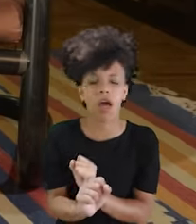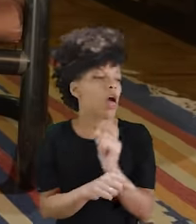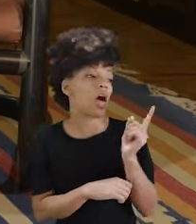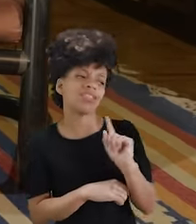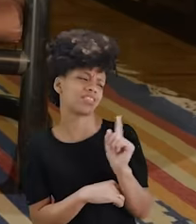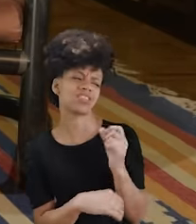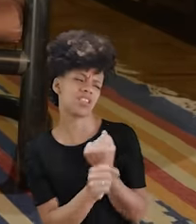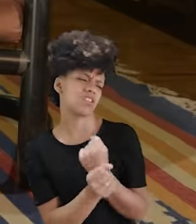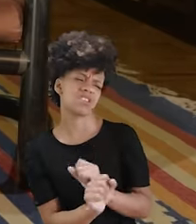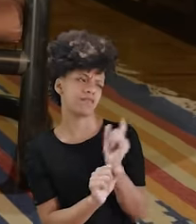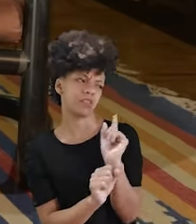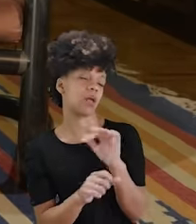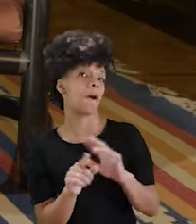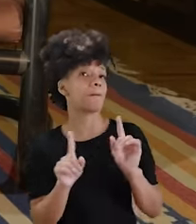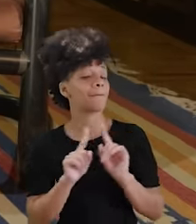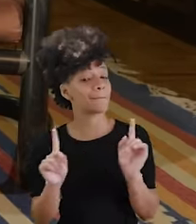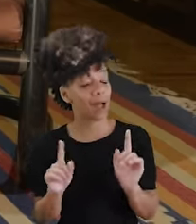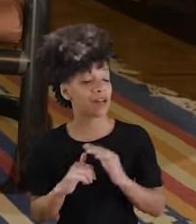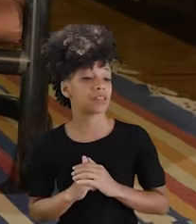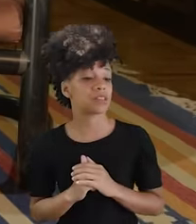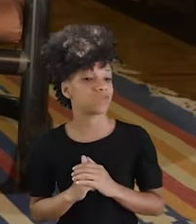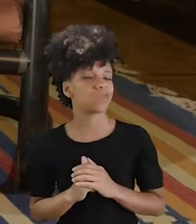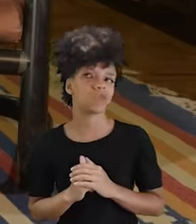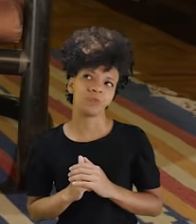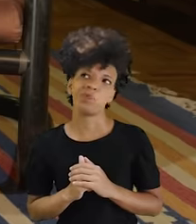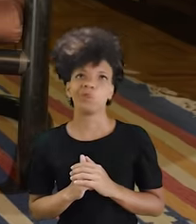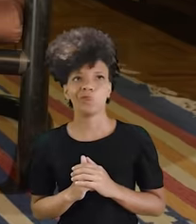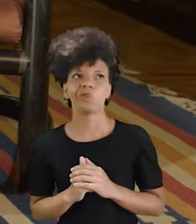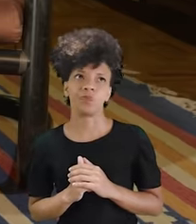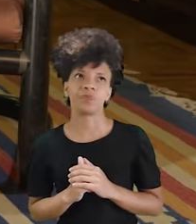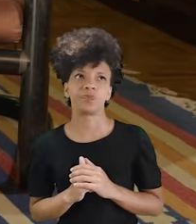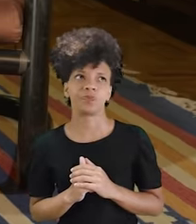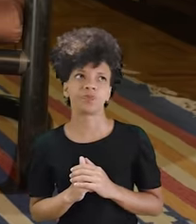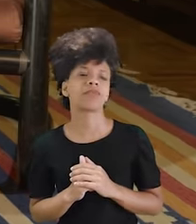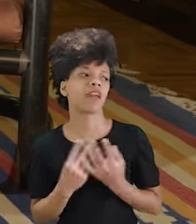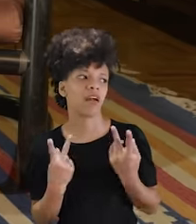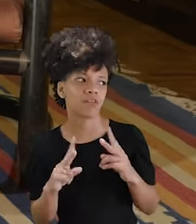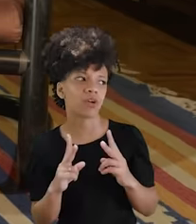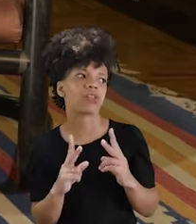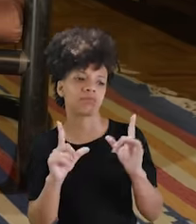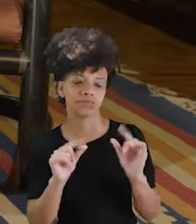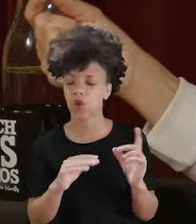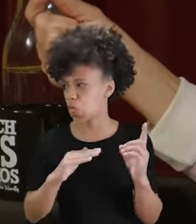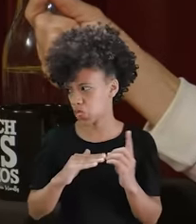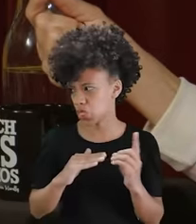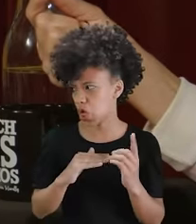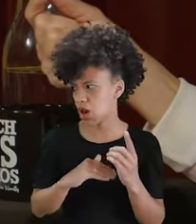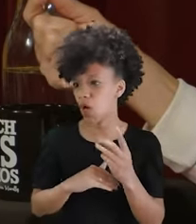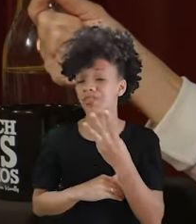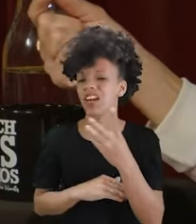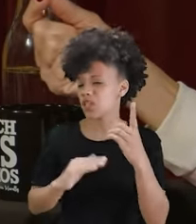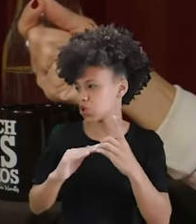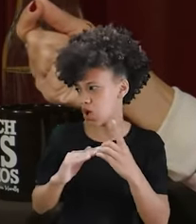pergunta não não chega-se escravidão mas é e a valorização do